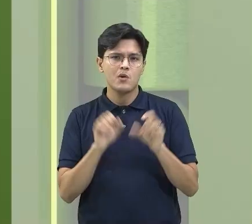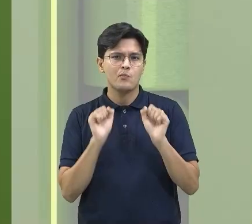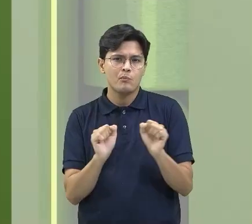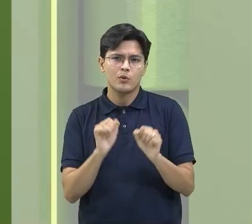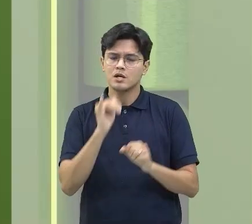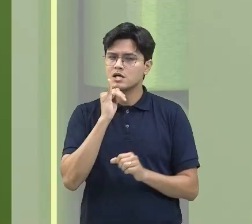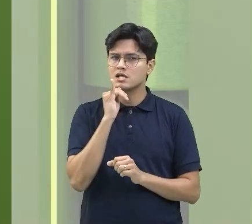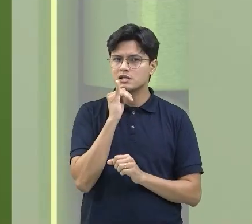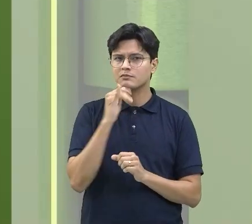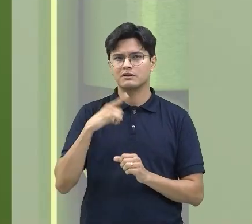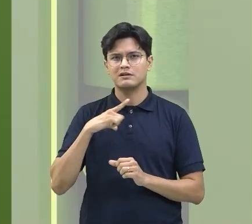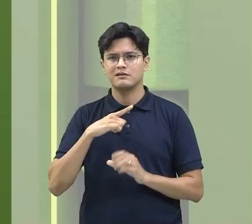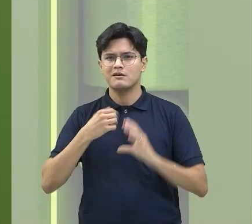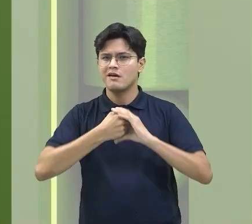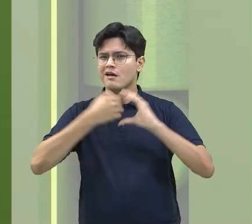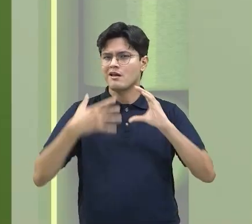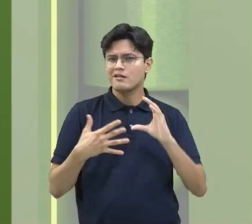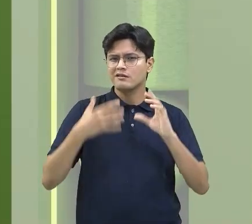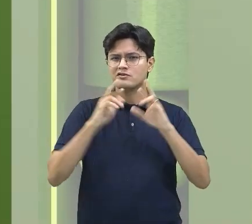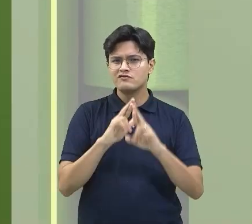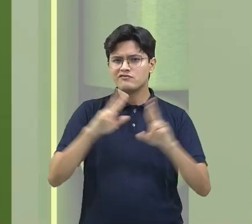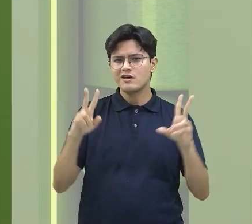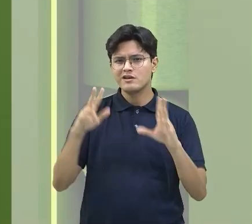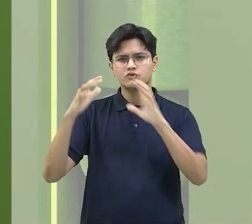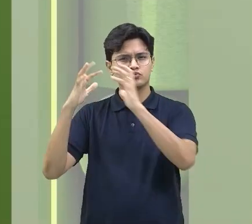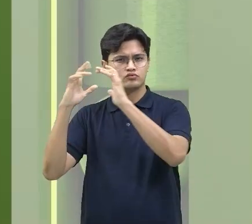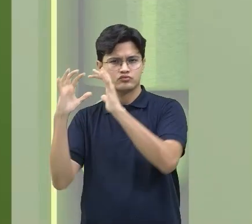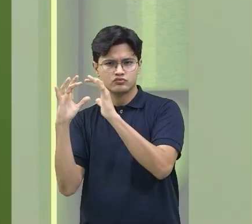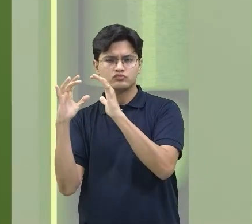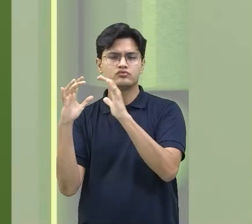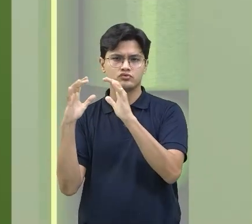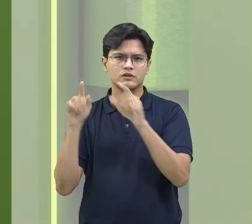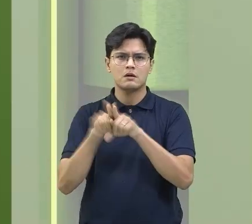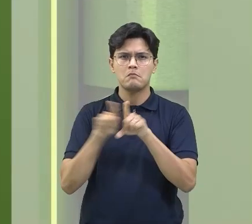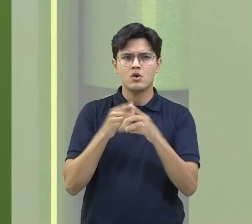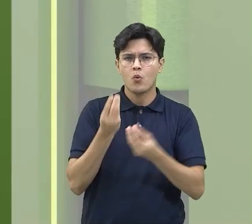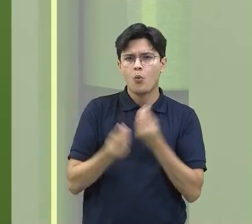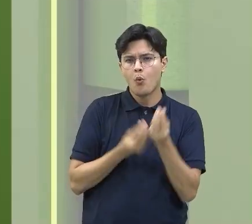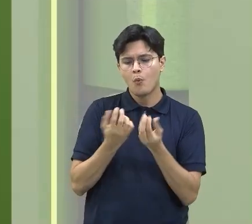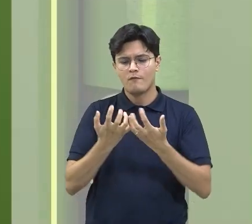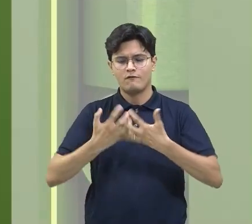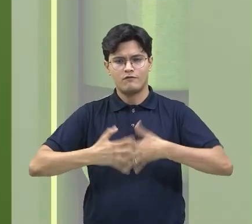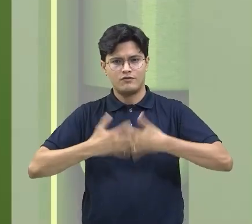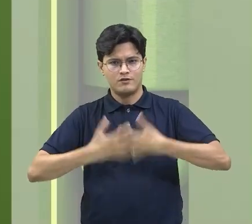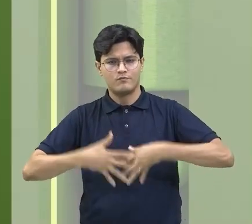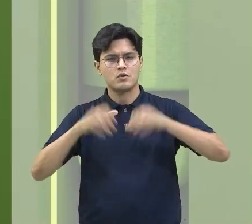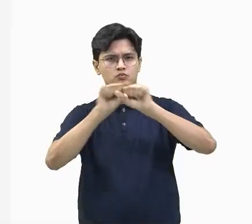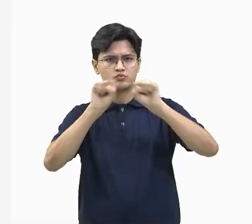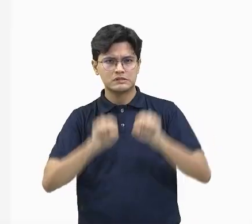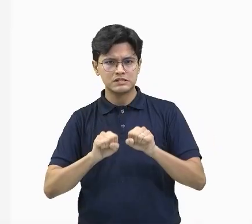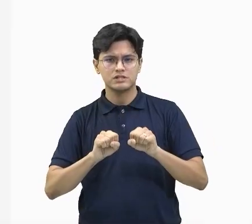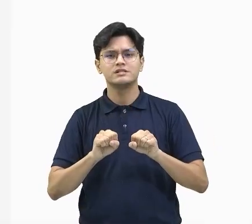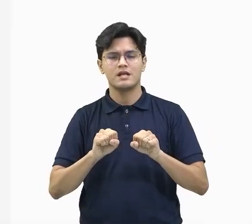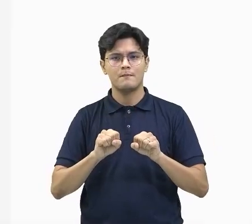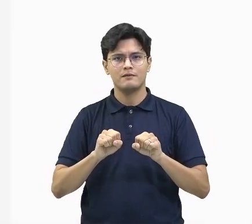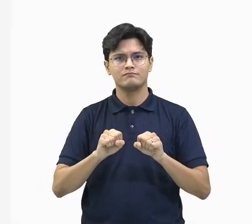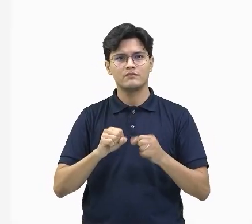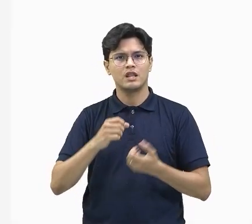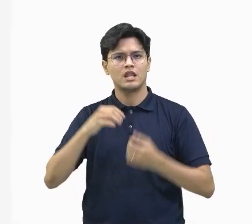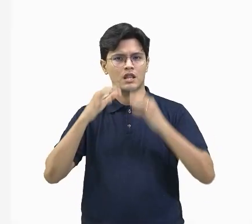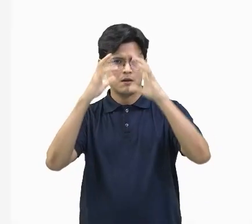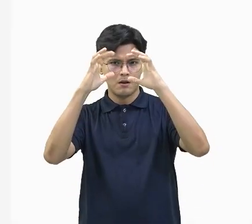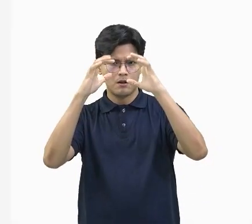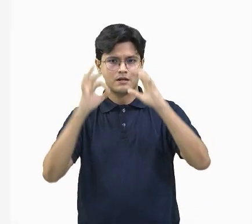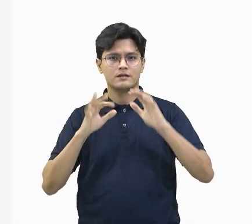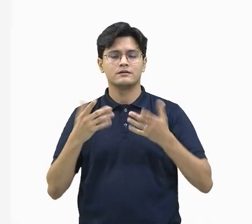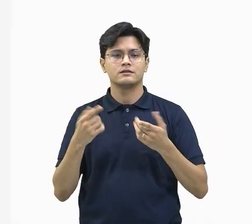neurológicas do funcionamento do sistema nervoso e que tudo isso ele pode ser detectado através do exame pré-natal. Além dessas anomalias, nós